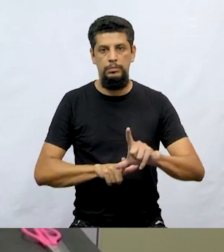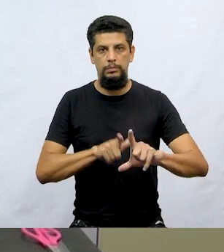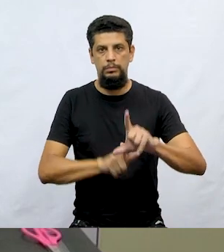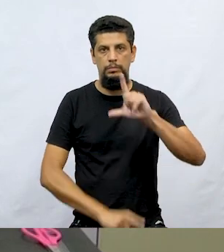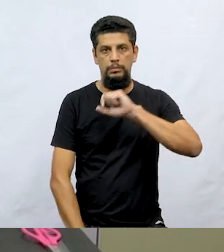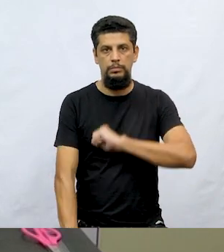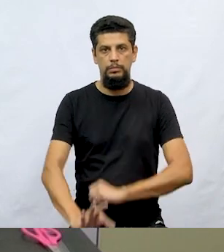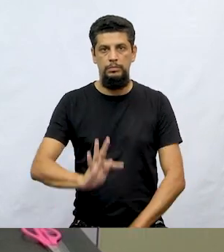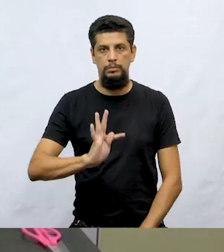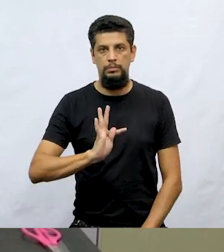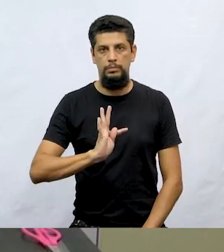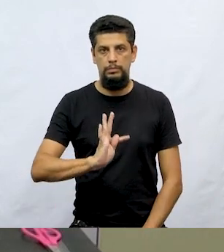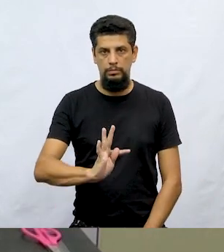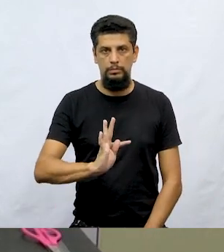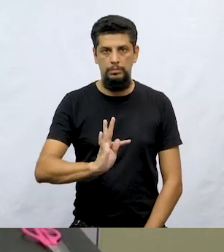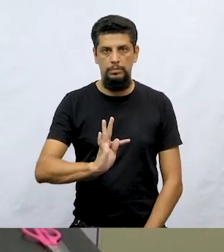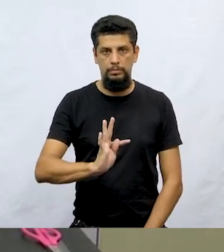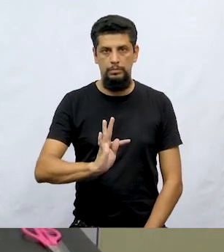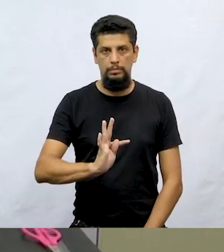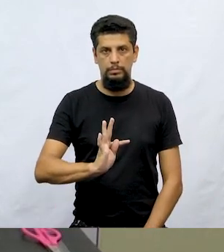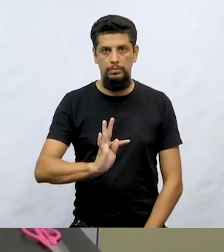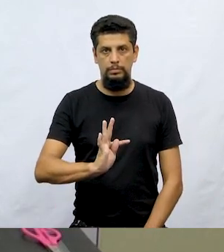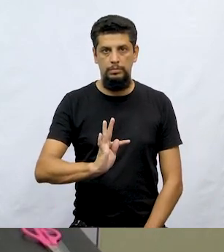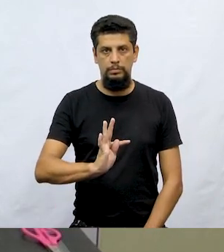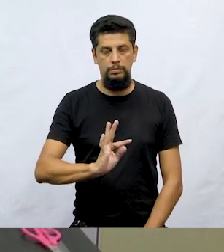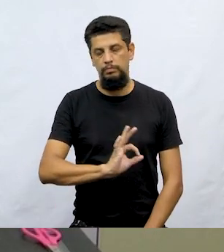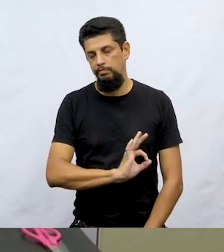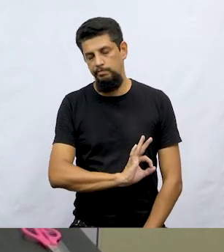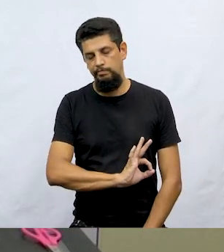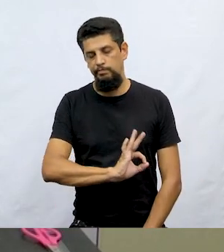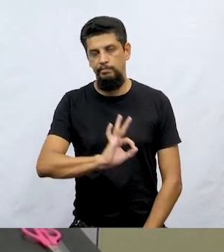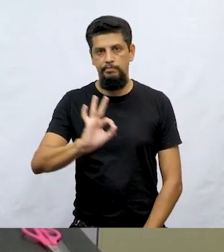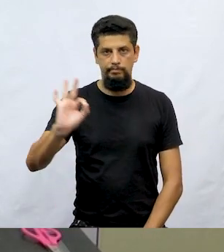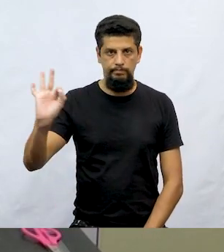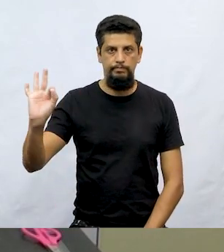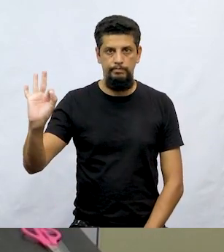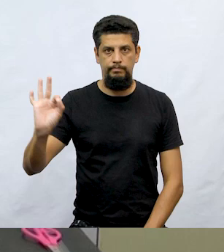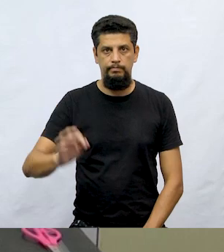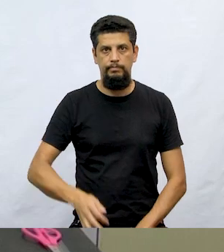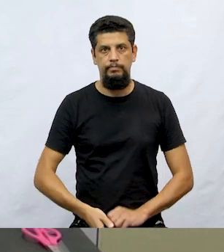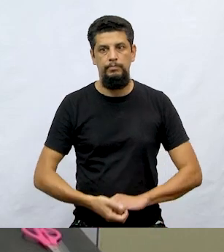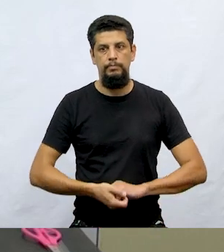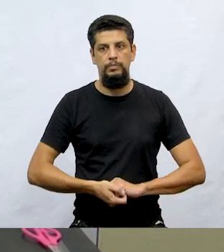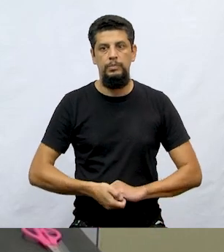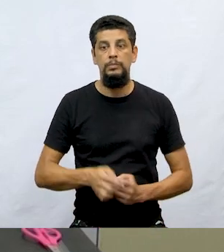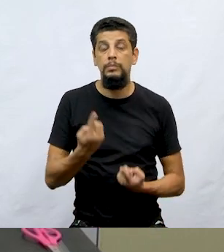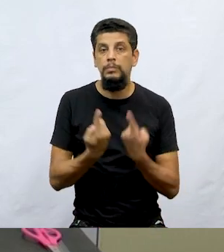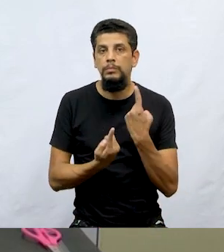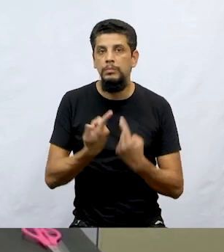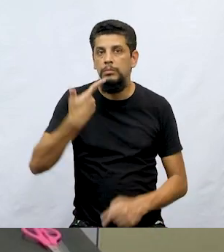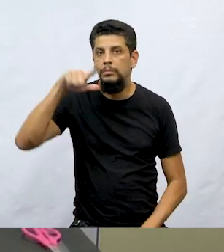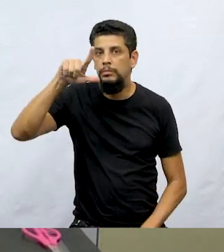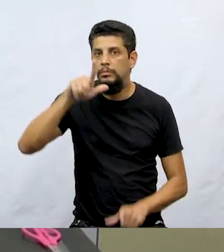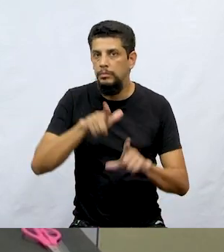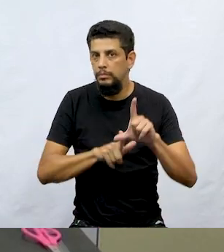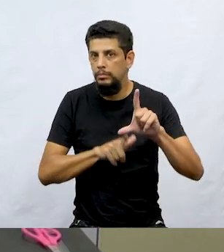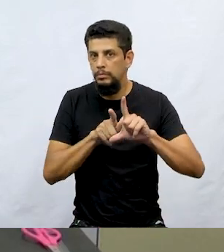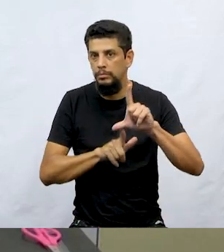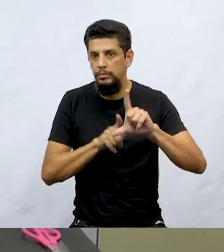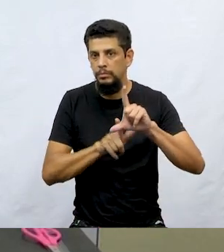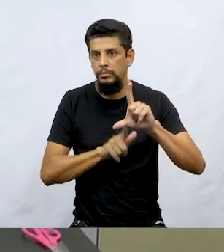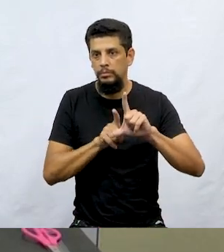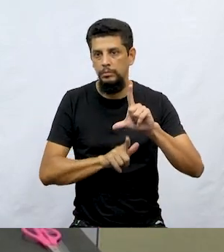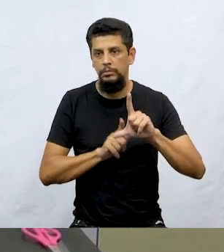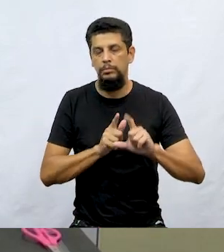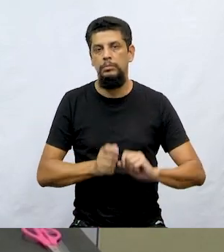Letra T. T. Muito bem. Qual é a próxima letra,